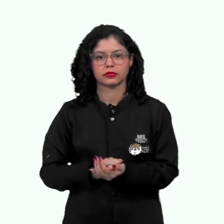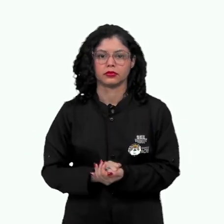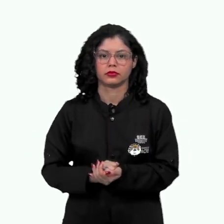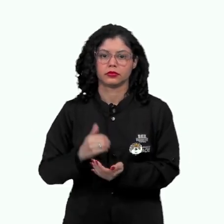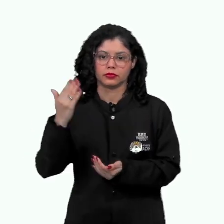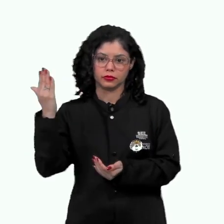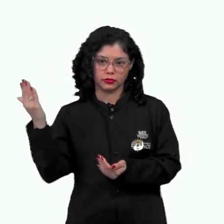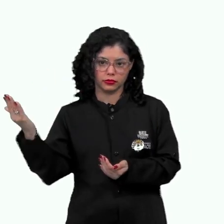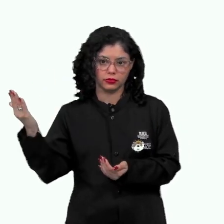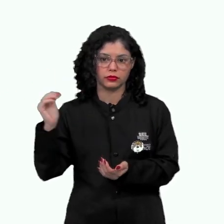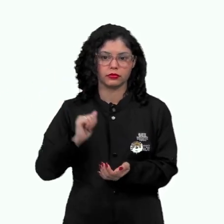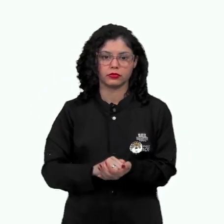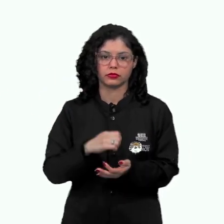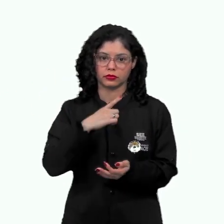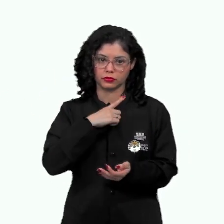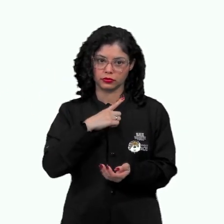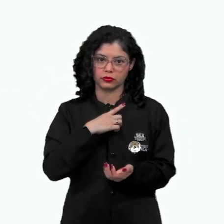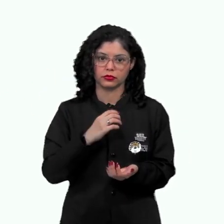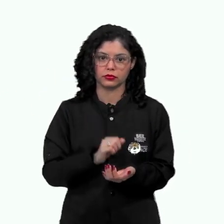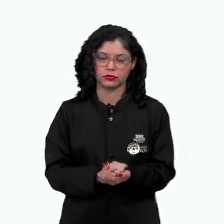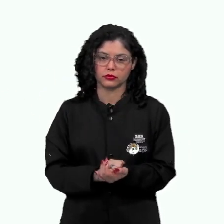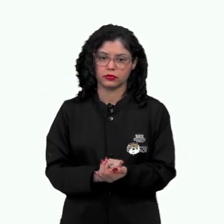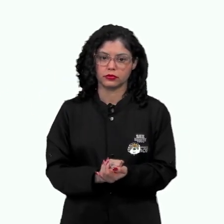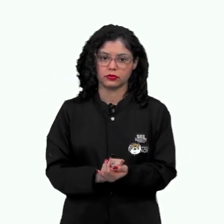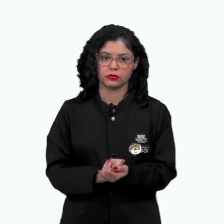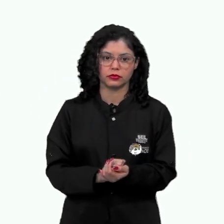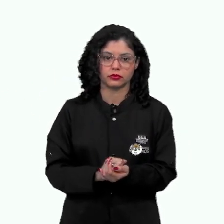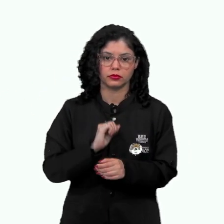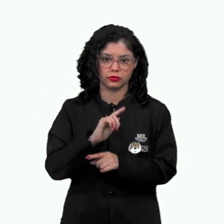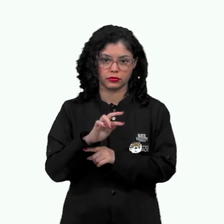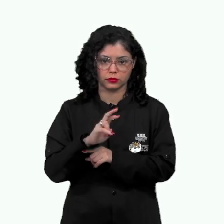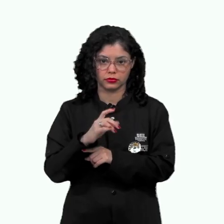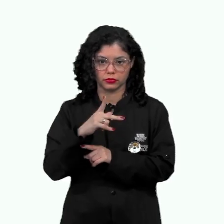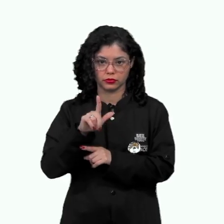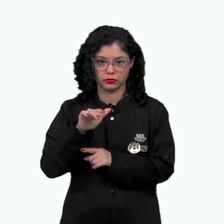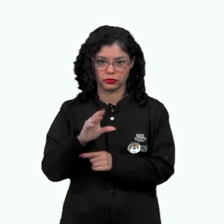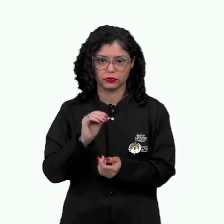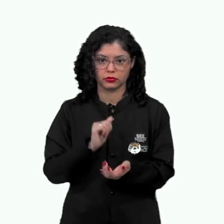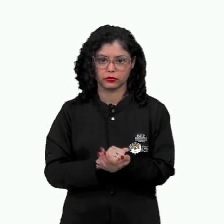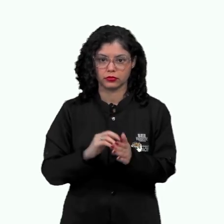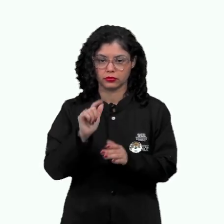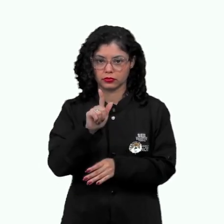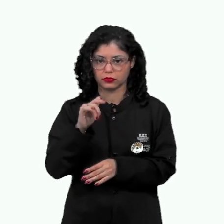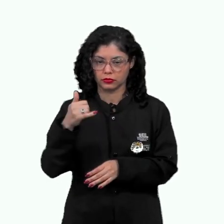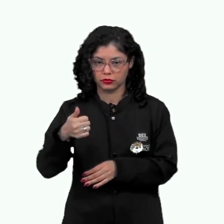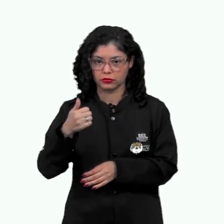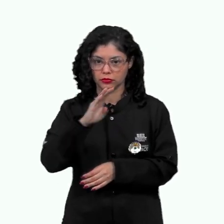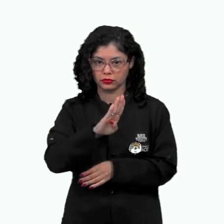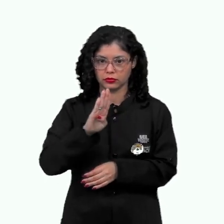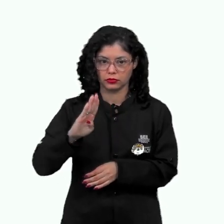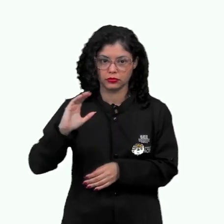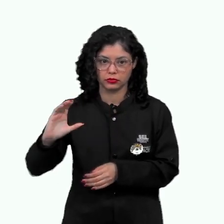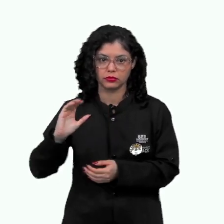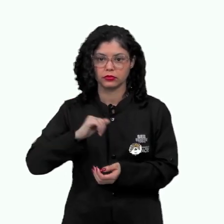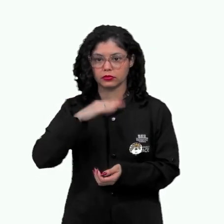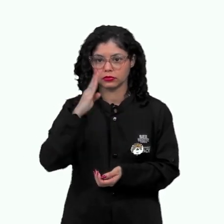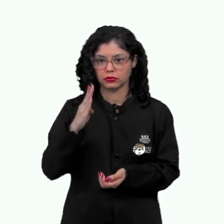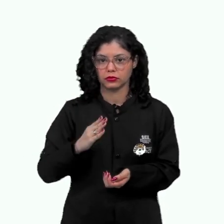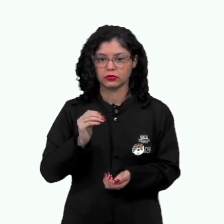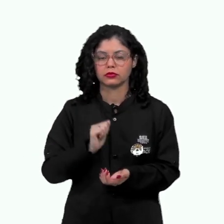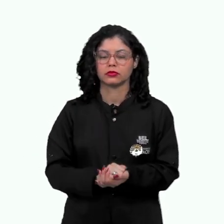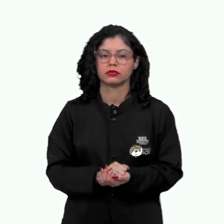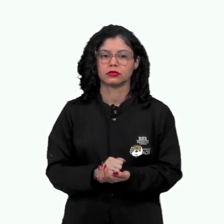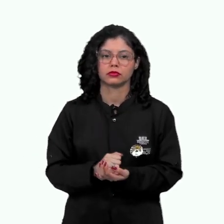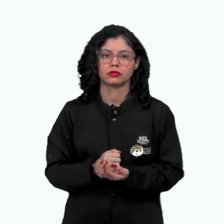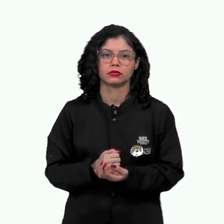deixei alguns sites que são, como a Agência Lupa, Aos Fatos, o G1, a BBC Brasil.